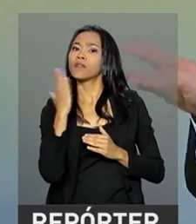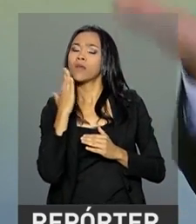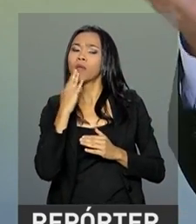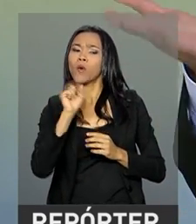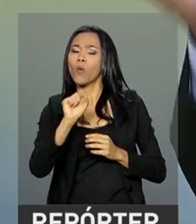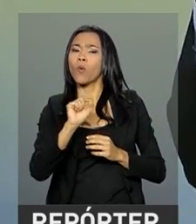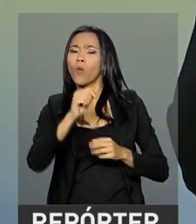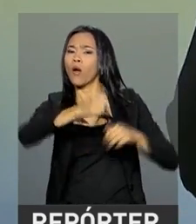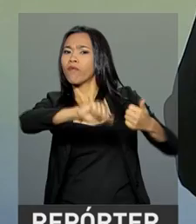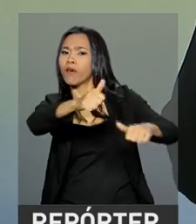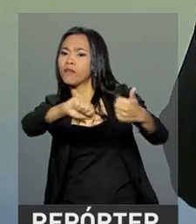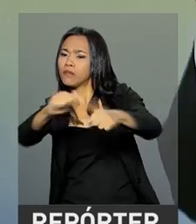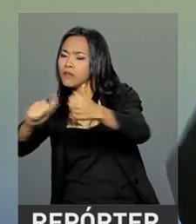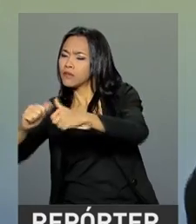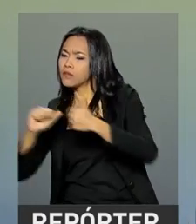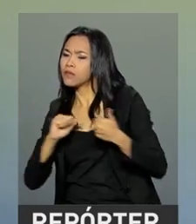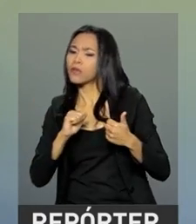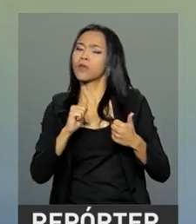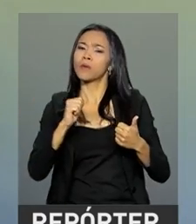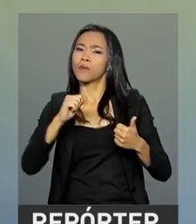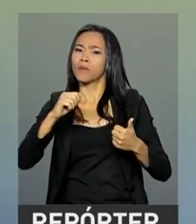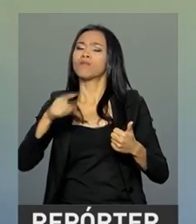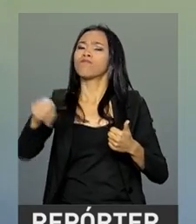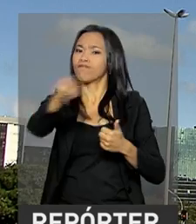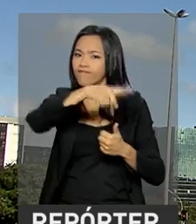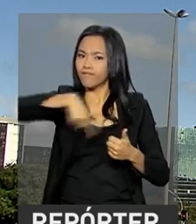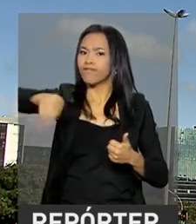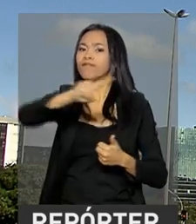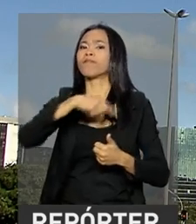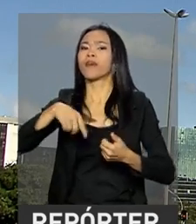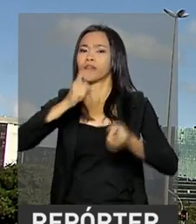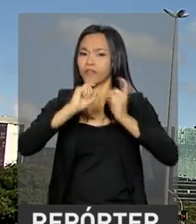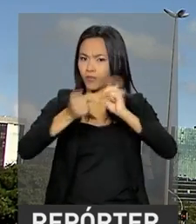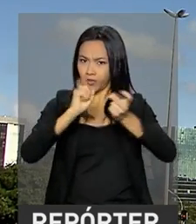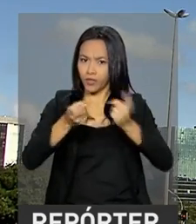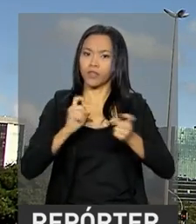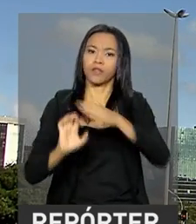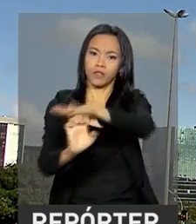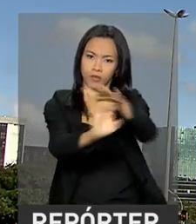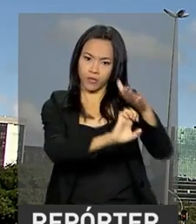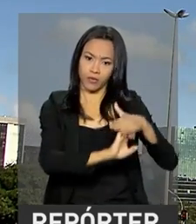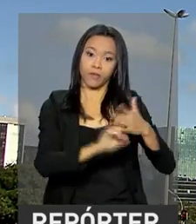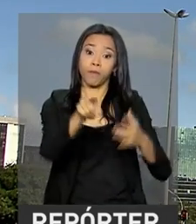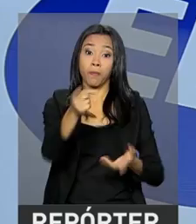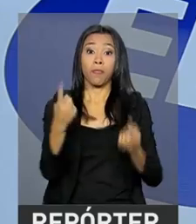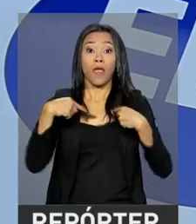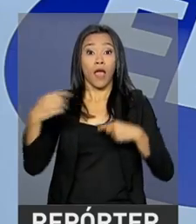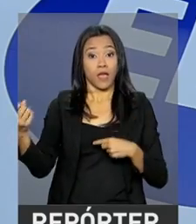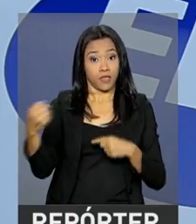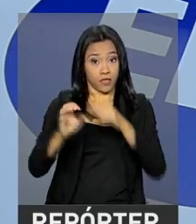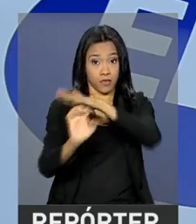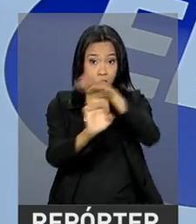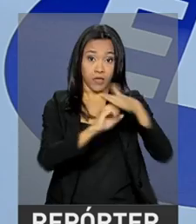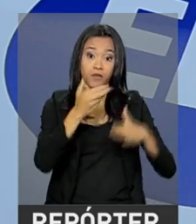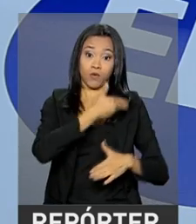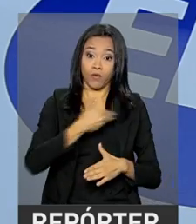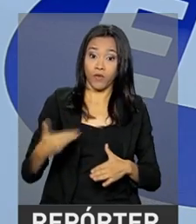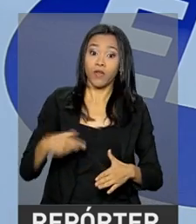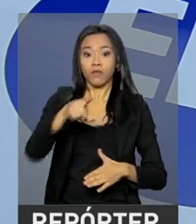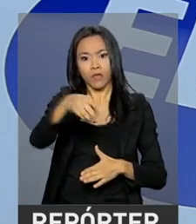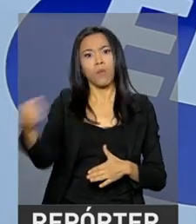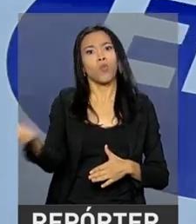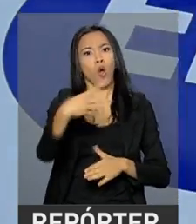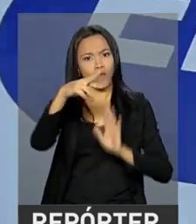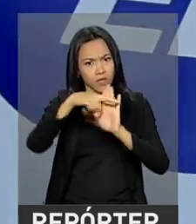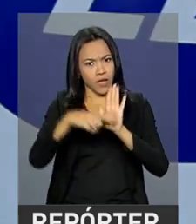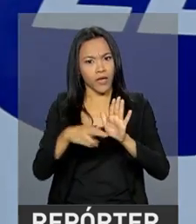empresas para o nível de excelência na gestão as estatais estão se adaptando à novas é o caso da empresa Brasil